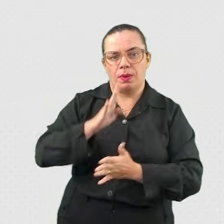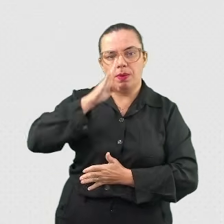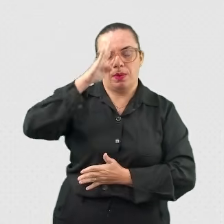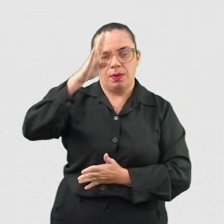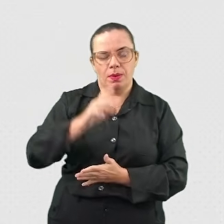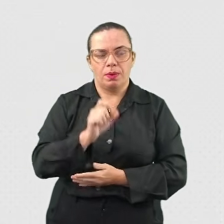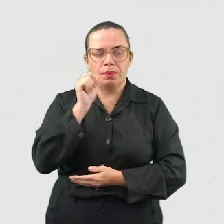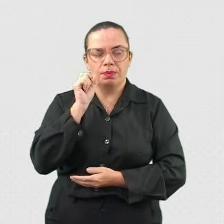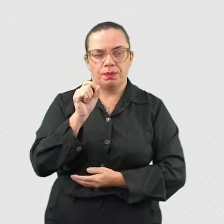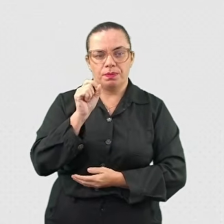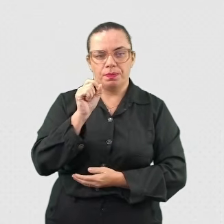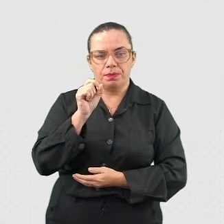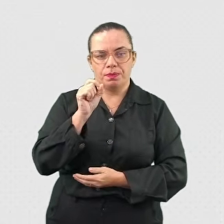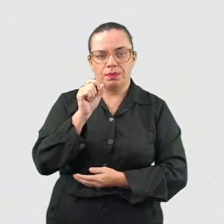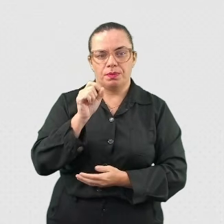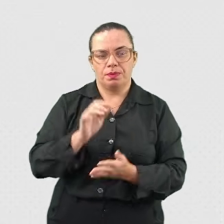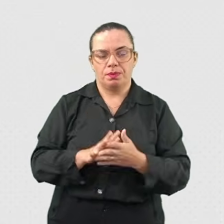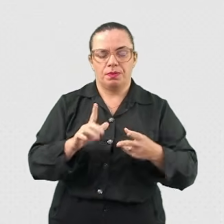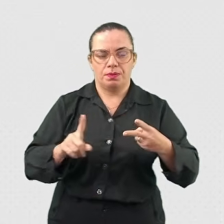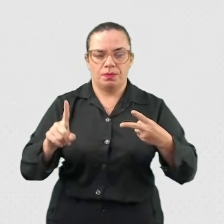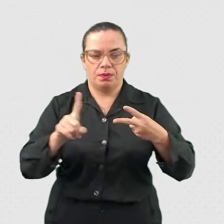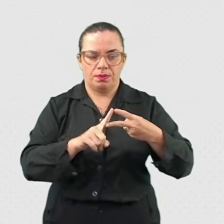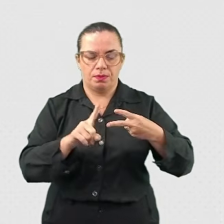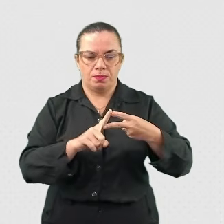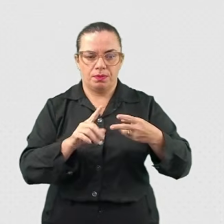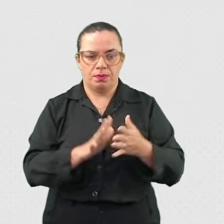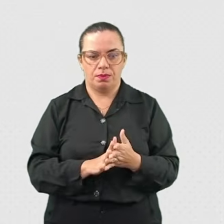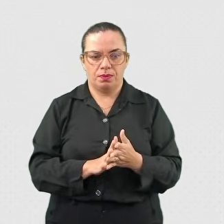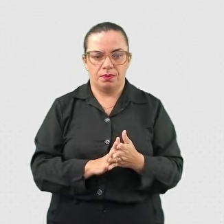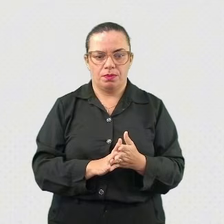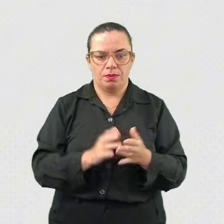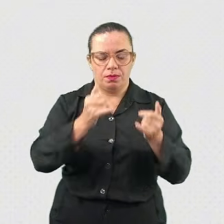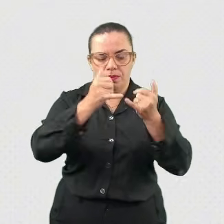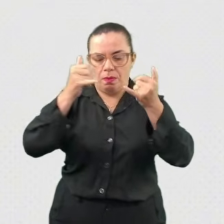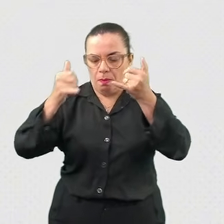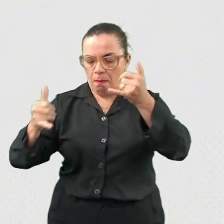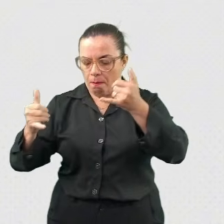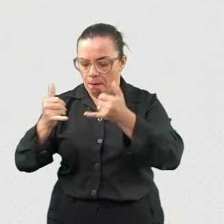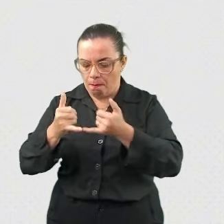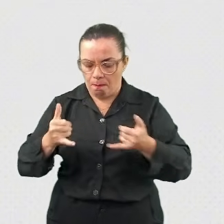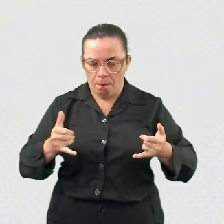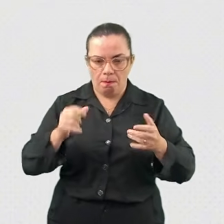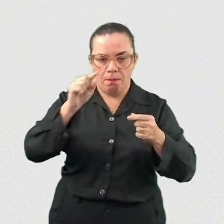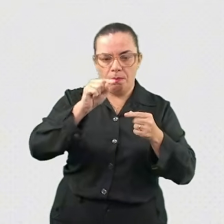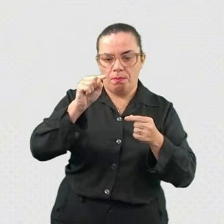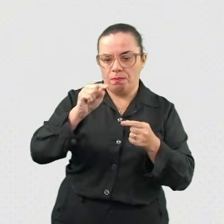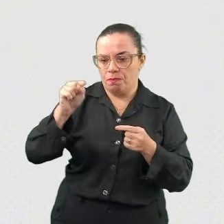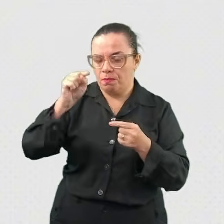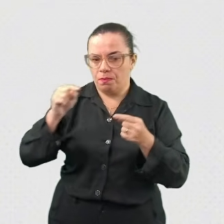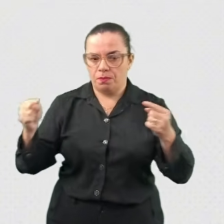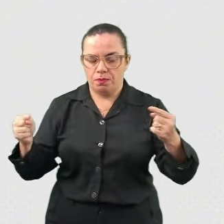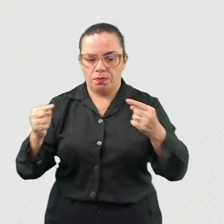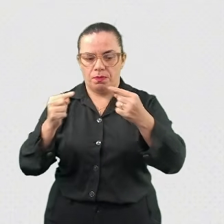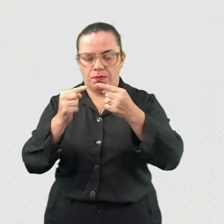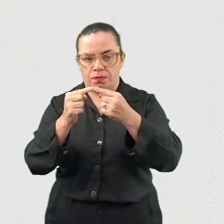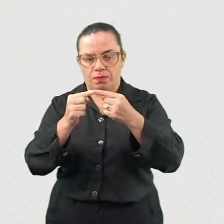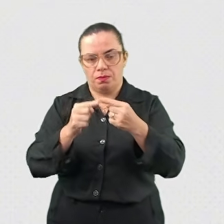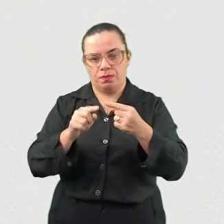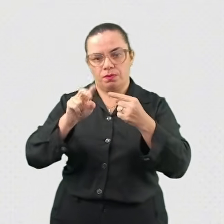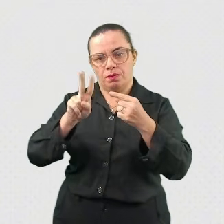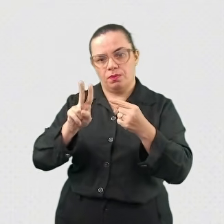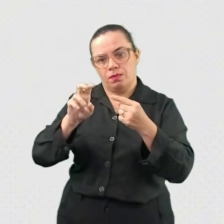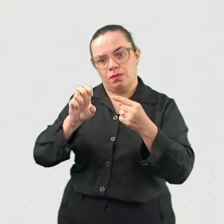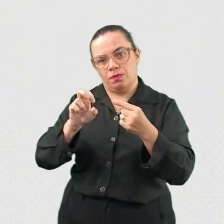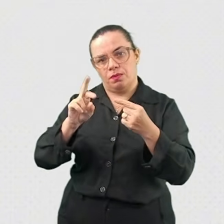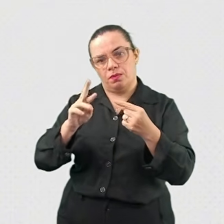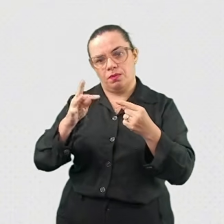principais dos polígonos? Esses pontos de encontro aqui, ó, são chamados de vértices, certo? Então